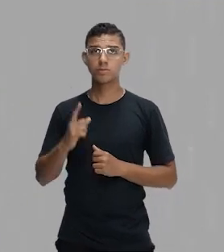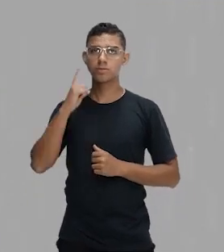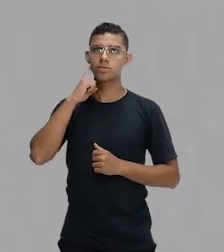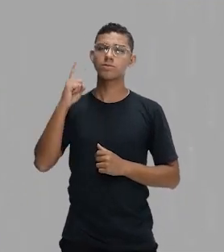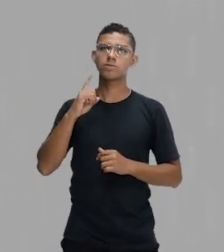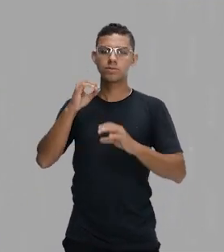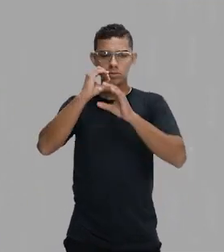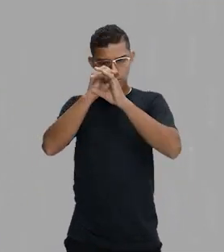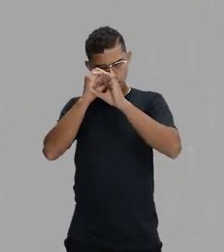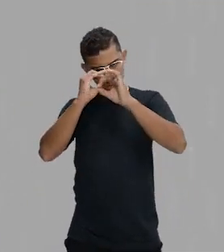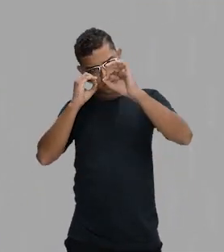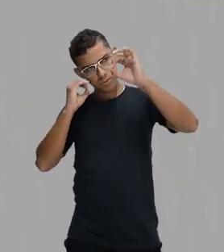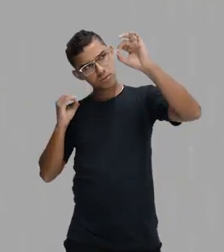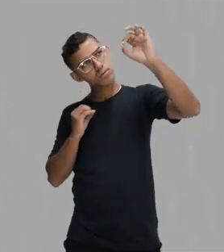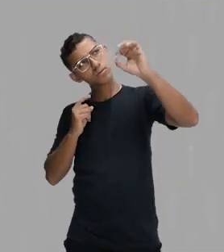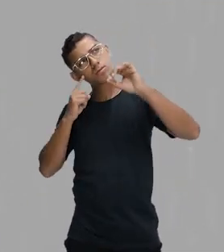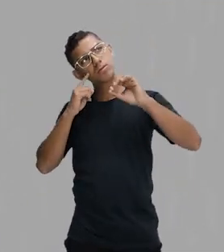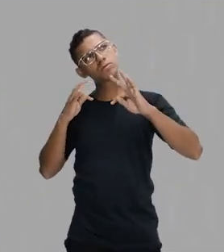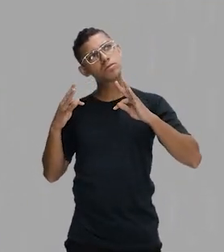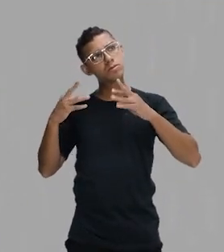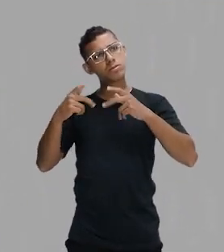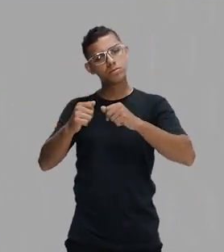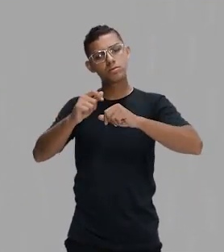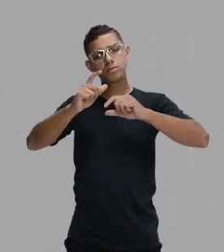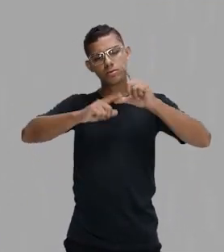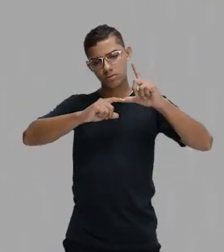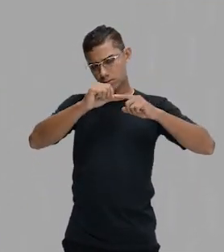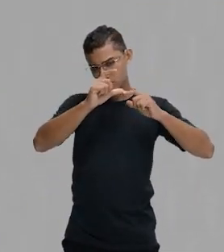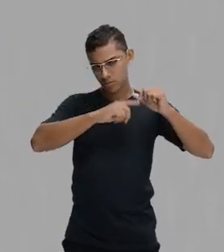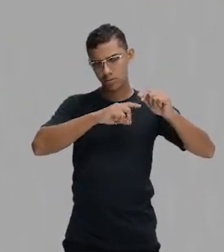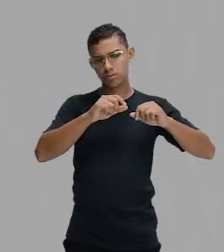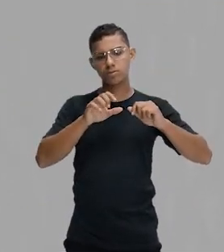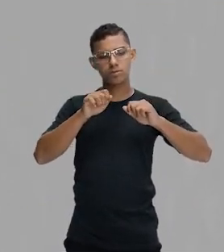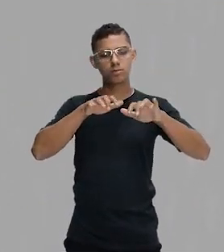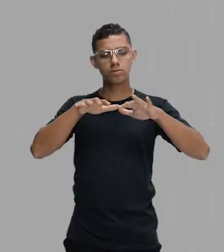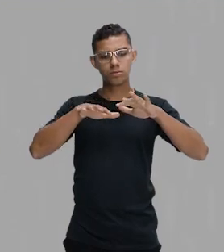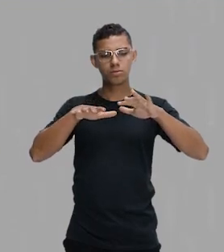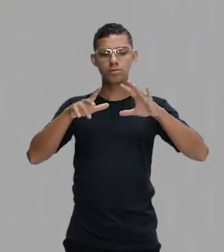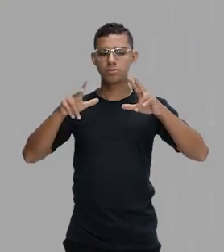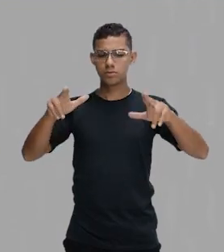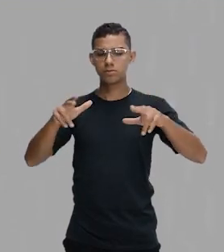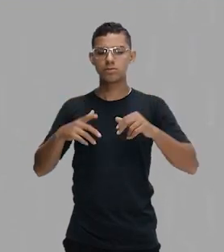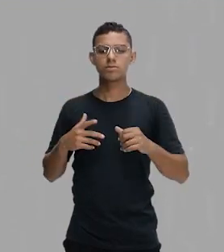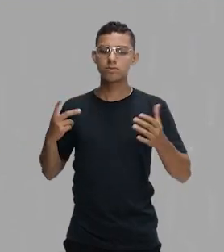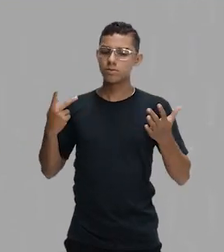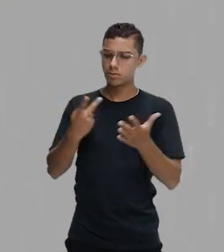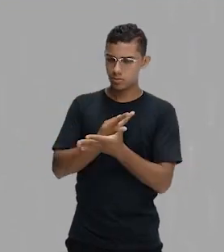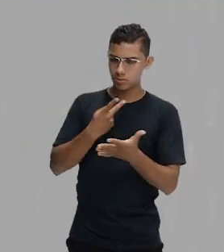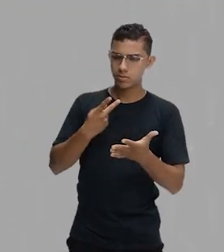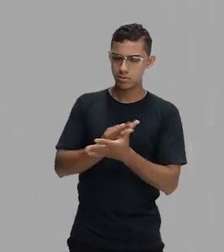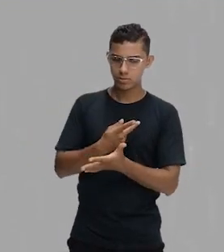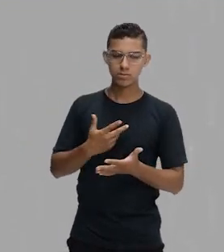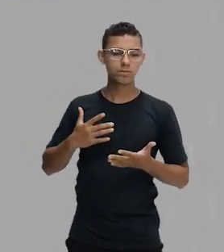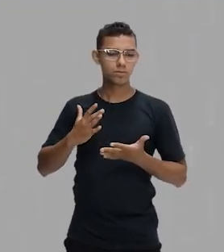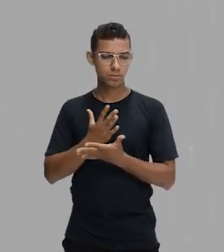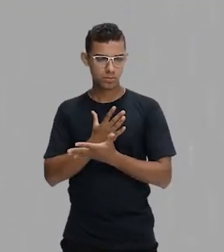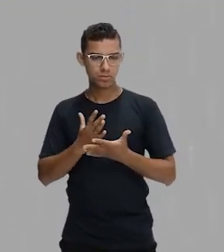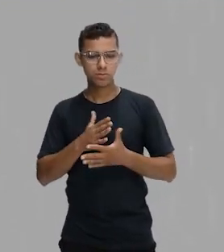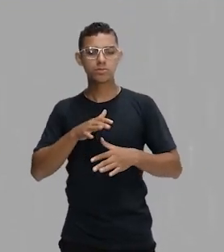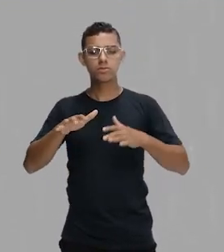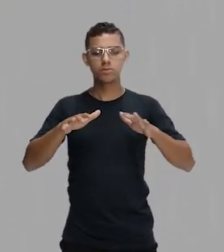céu e ver que nem todas as estrelas se movimentam da mesma forma, existiu esses astros errantes, tá certo? Esses movimentos